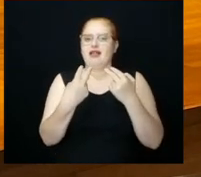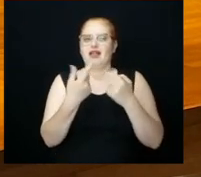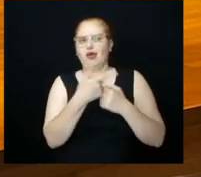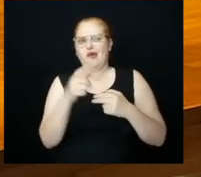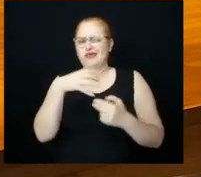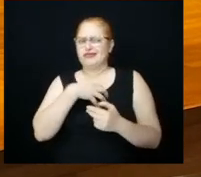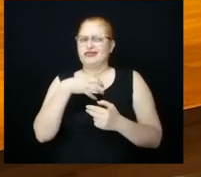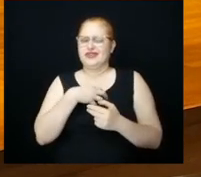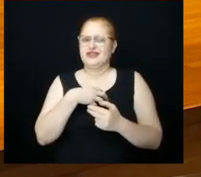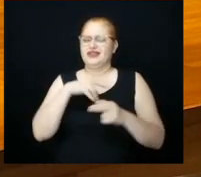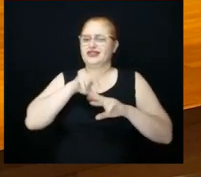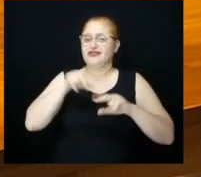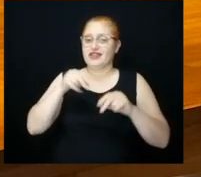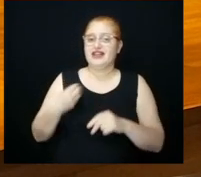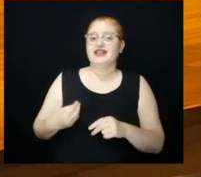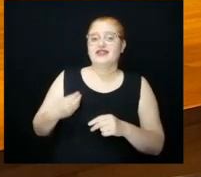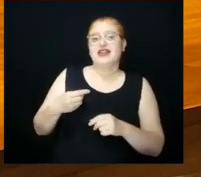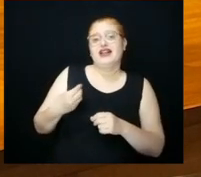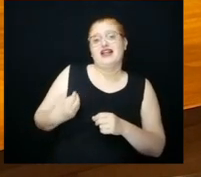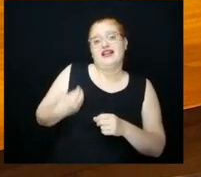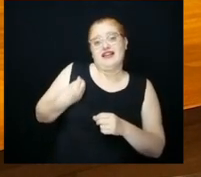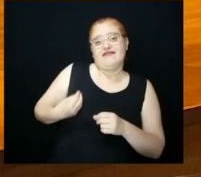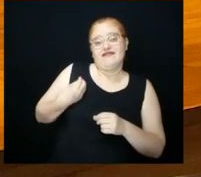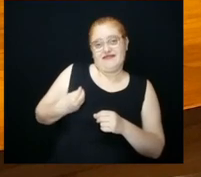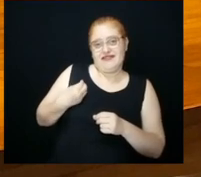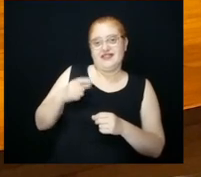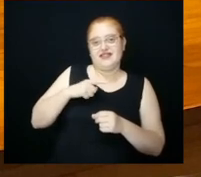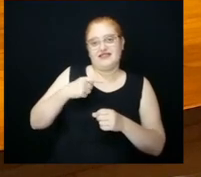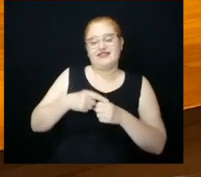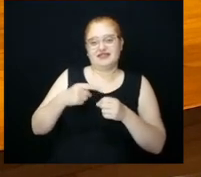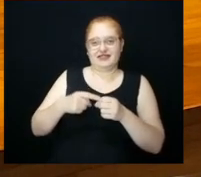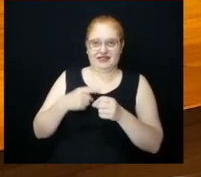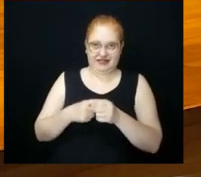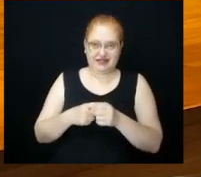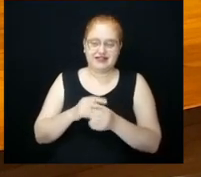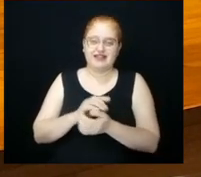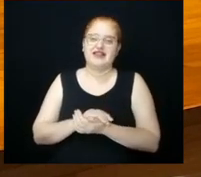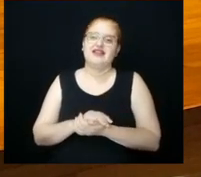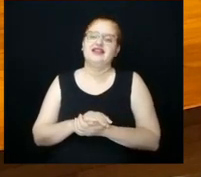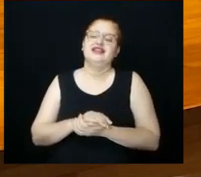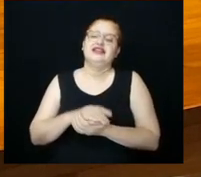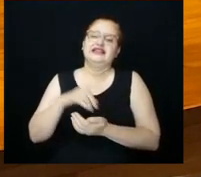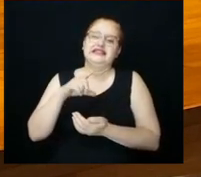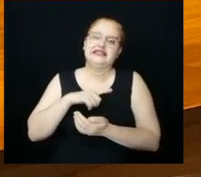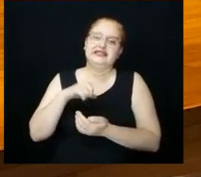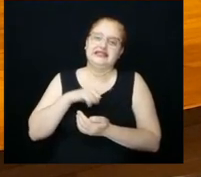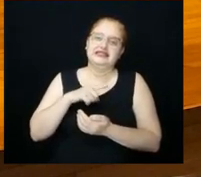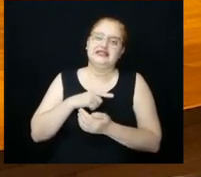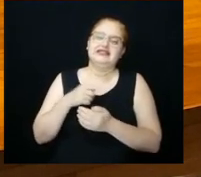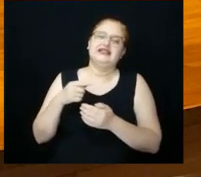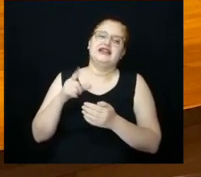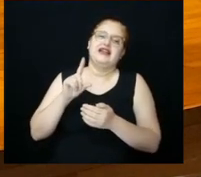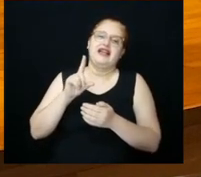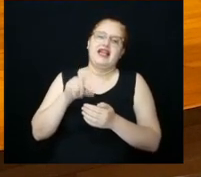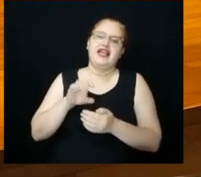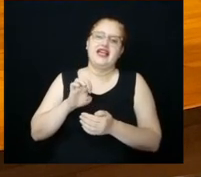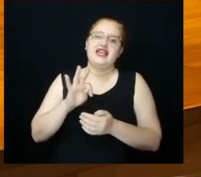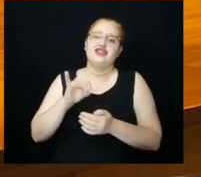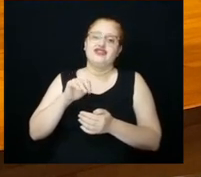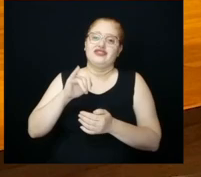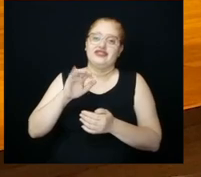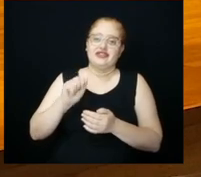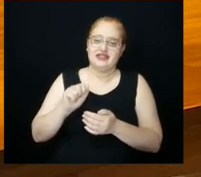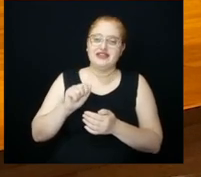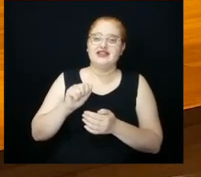ela tinha na cidade, né? Ela é da etnia Igbo, que é a maior etnia da